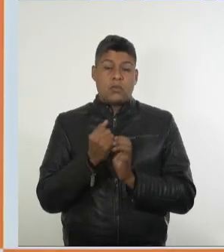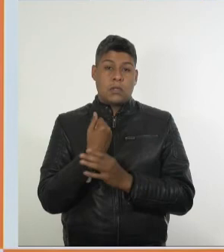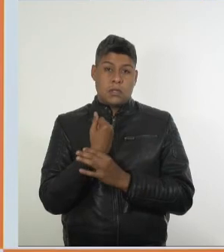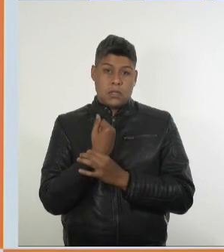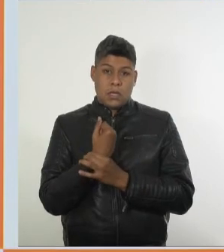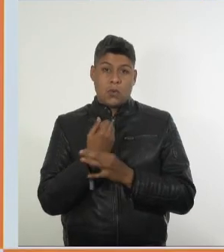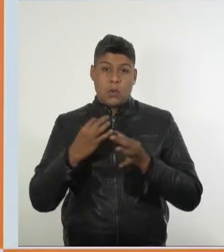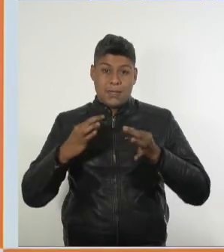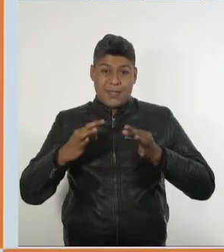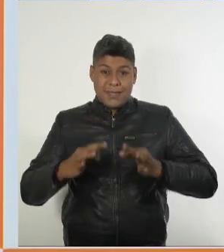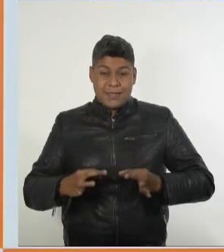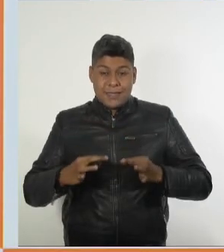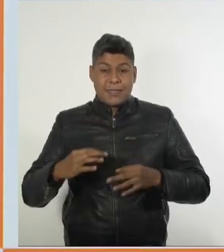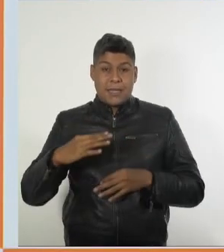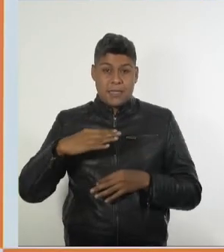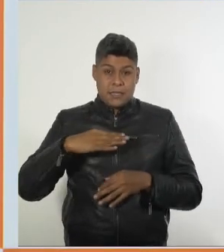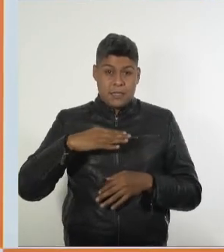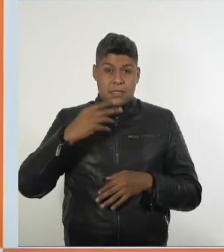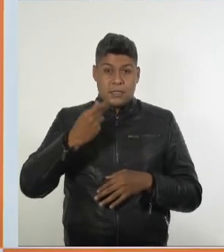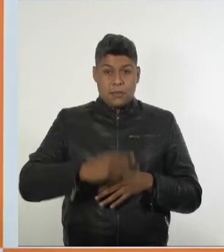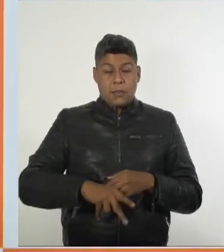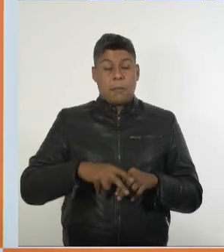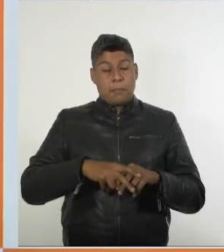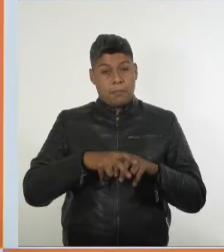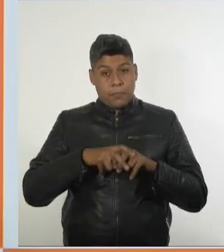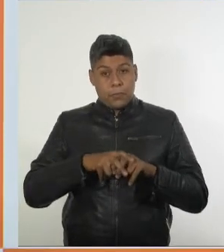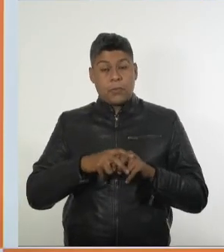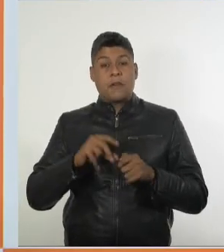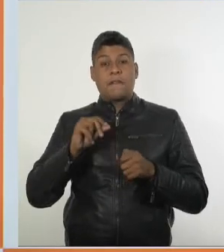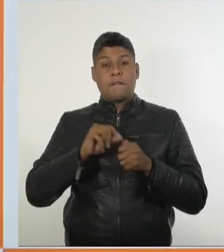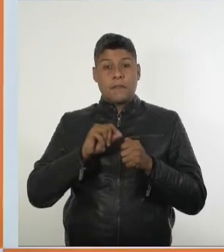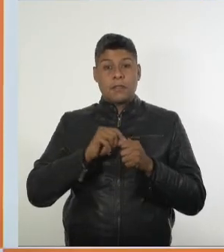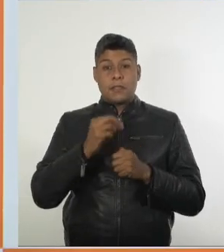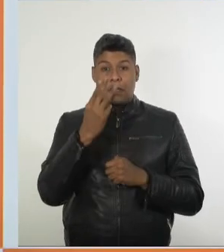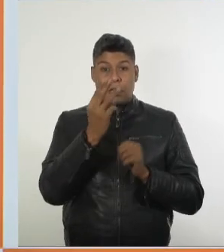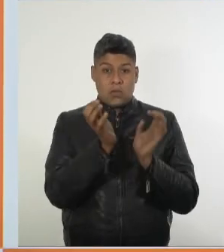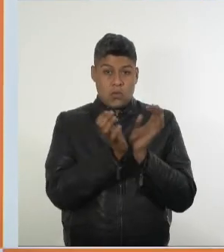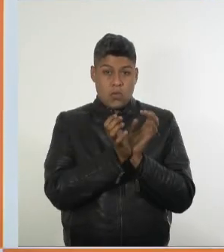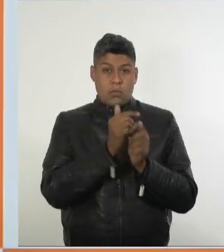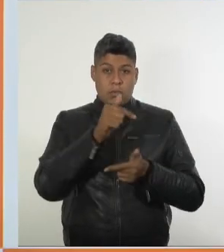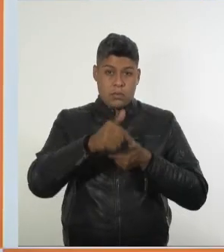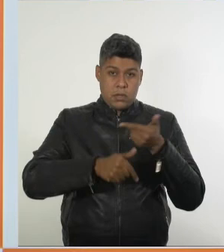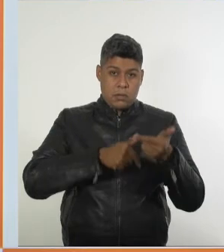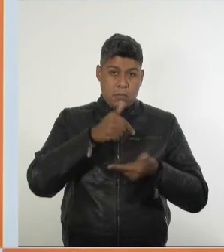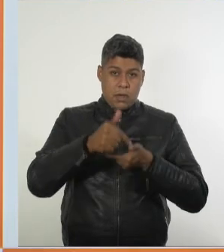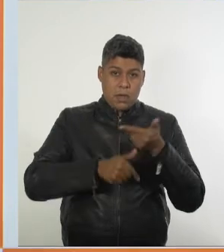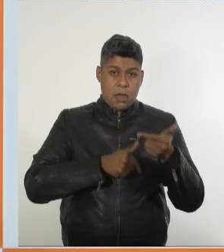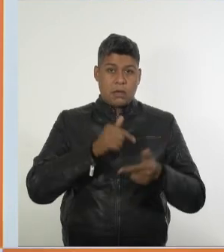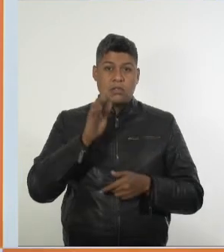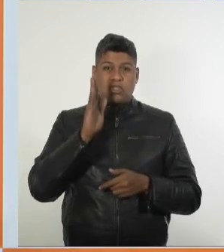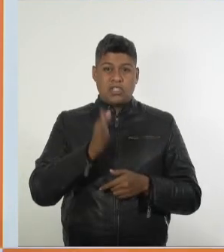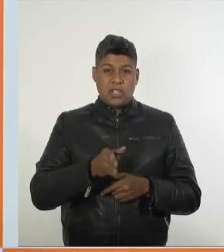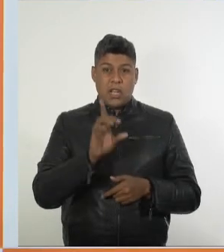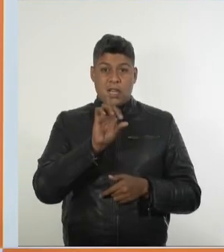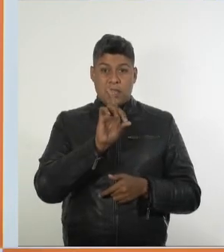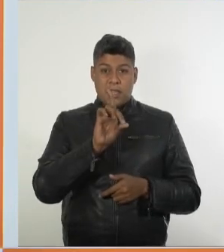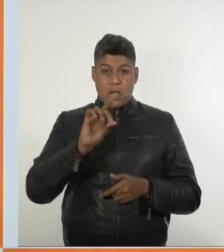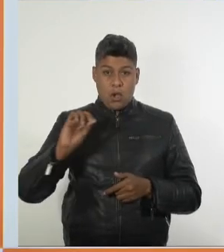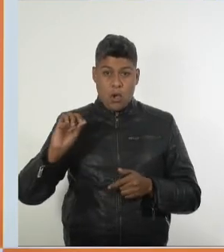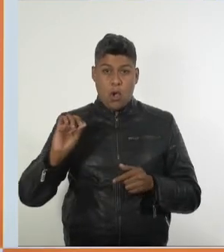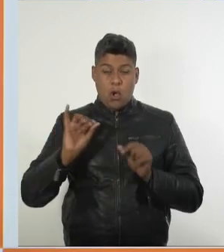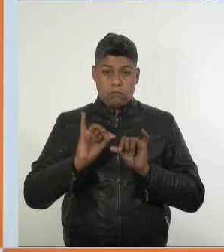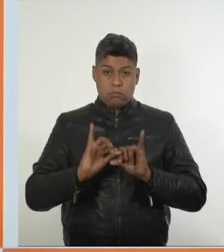necessária e o tamanho que é a cidade de São Paulo. Por isso, foi constituído os 3 grupos de trabalho, publicado em Diário Oficial, com os seus